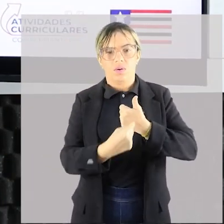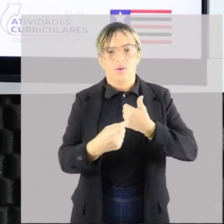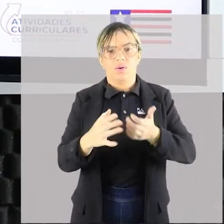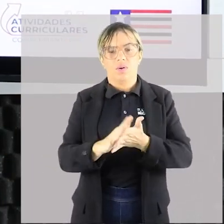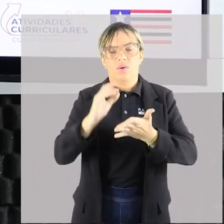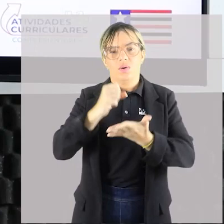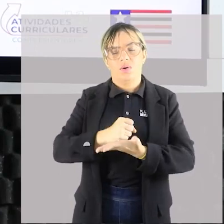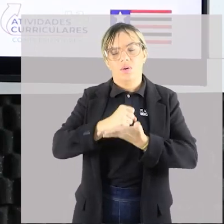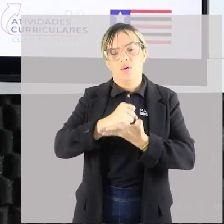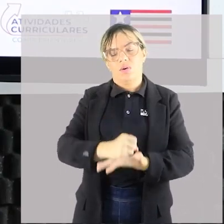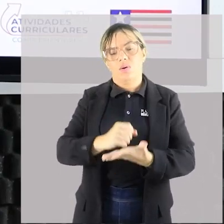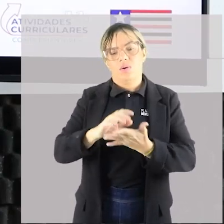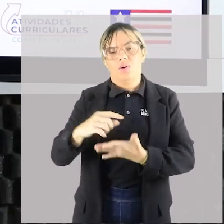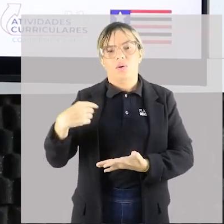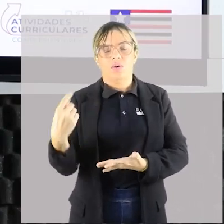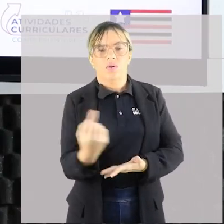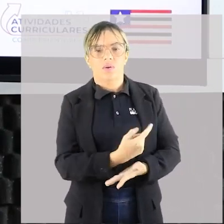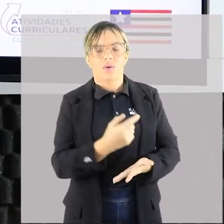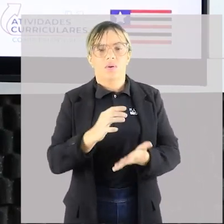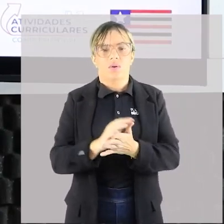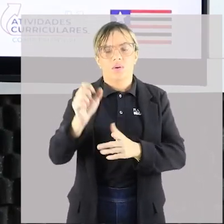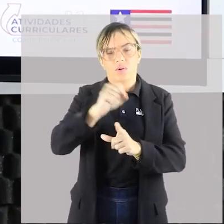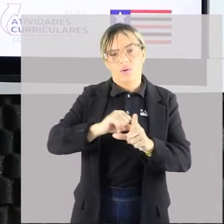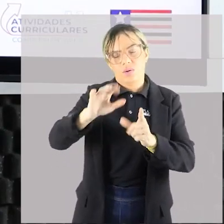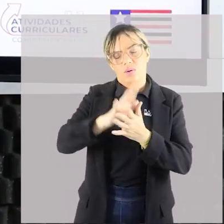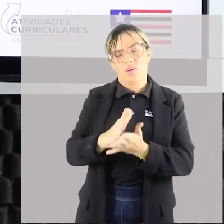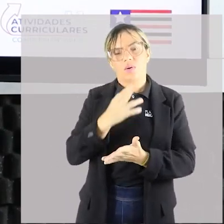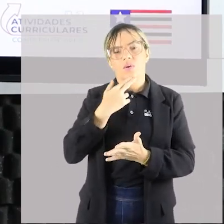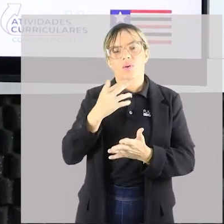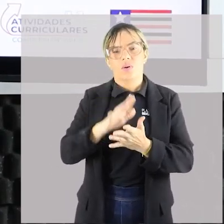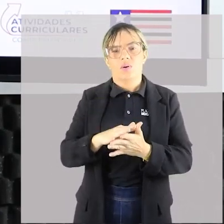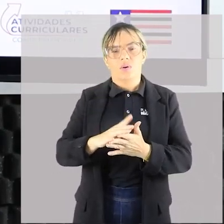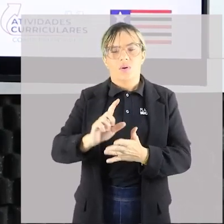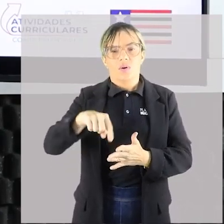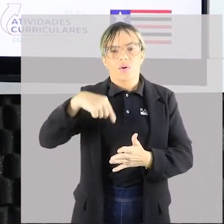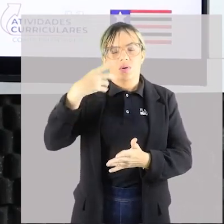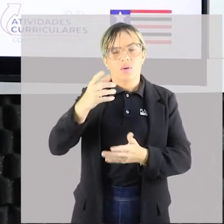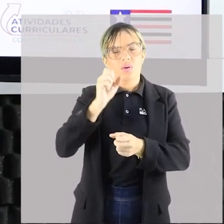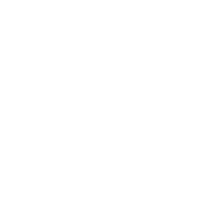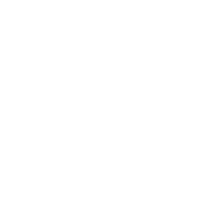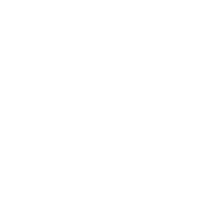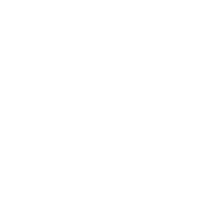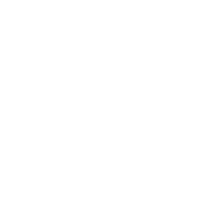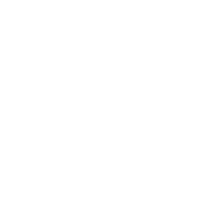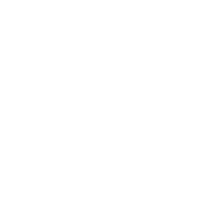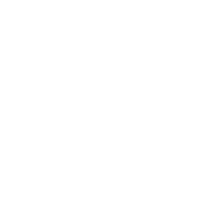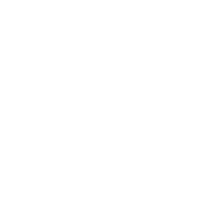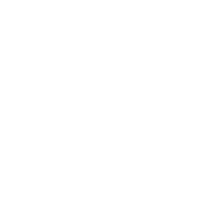isso ajuda muito a nossa plataforma e eu te espero aqui numa próxima aula. Tchau, tchau!